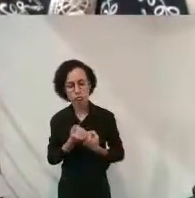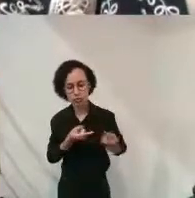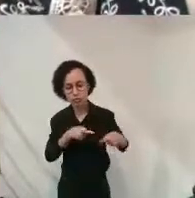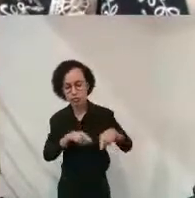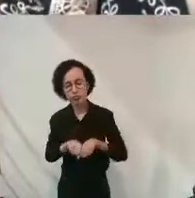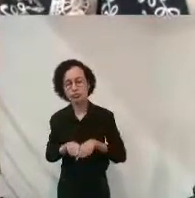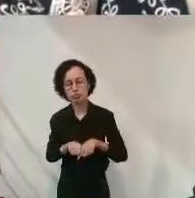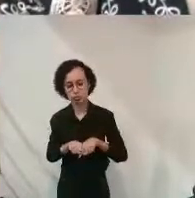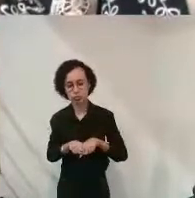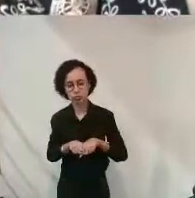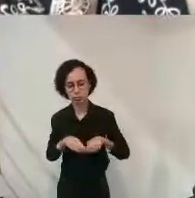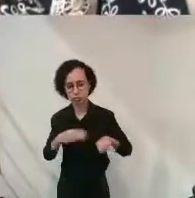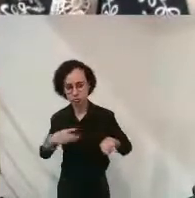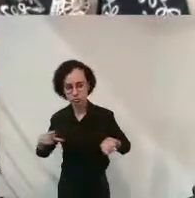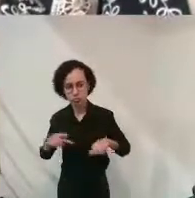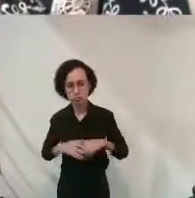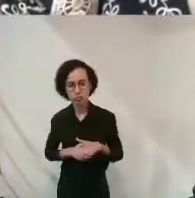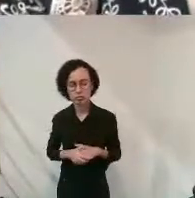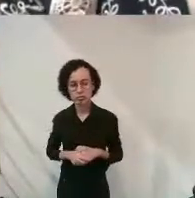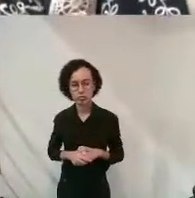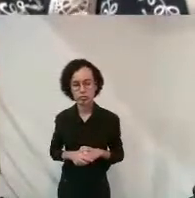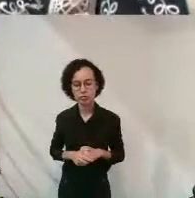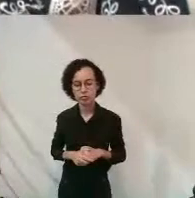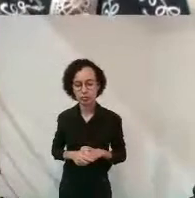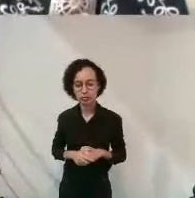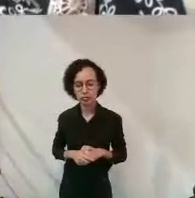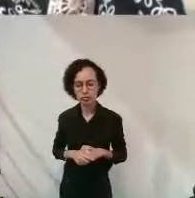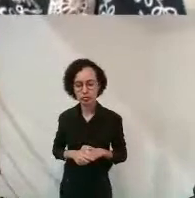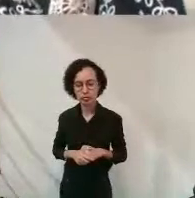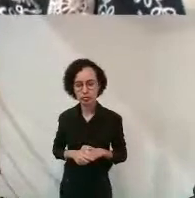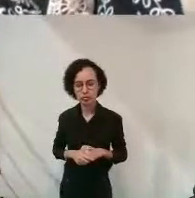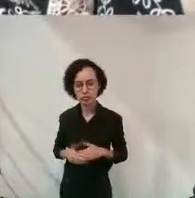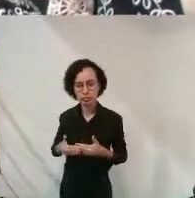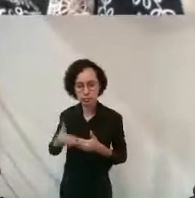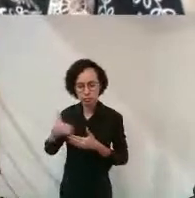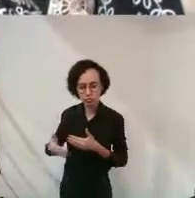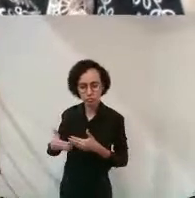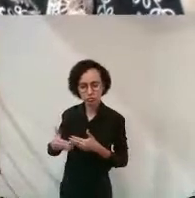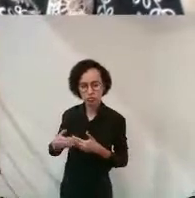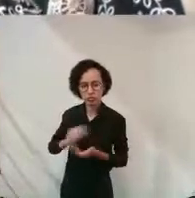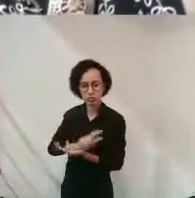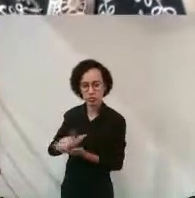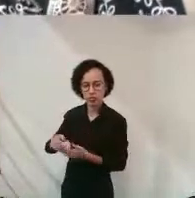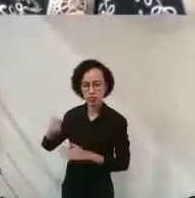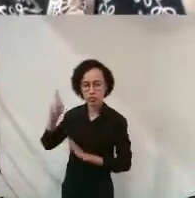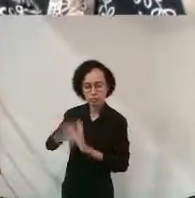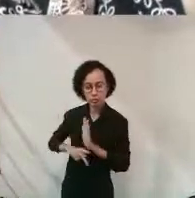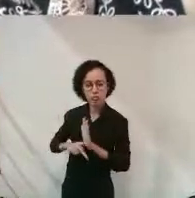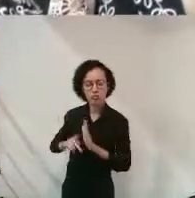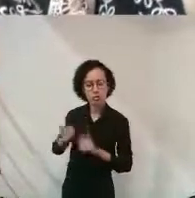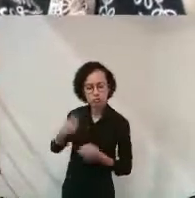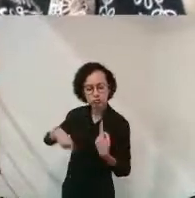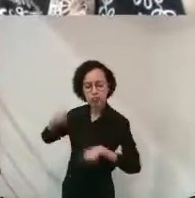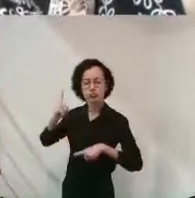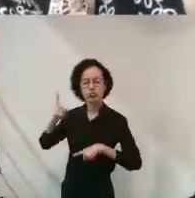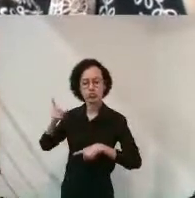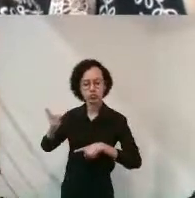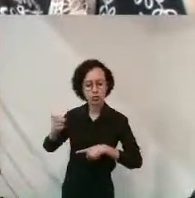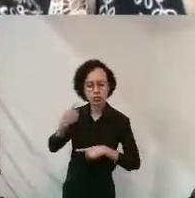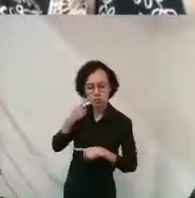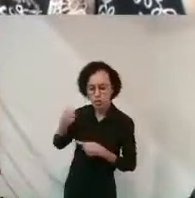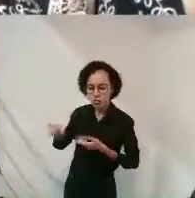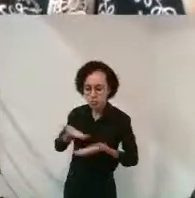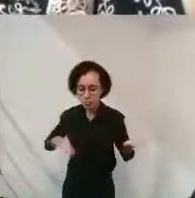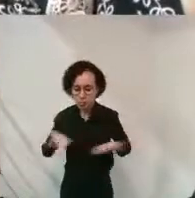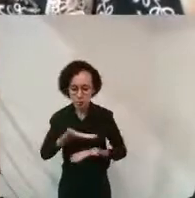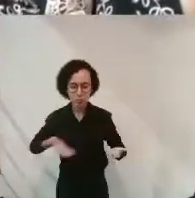parceira de todo o Ministério Público, levando adiante uma série de projetos, inovando, articulando